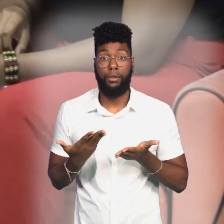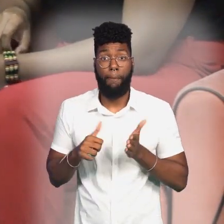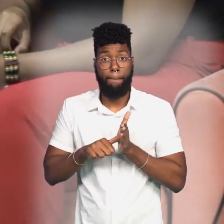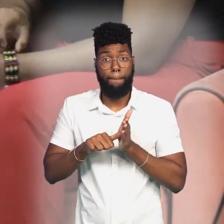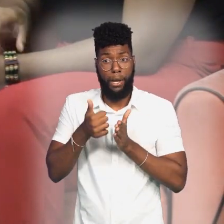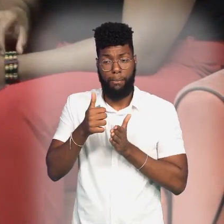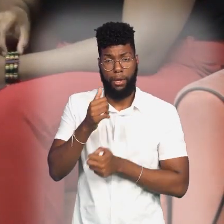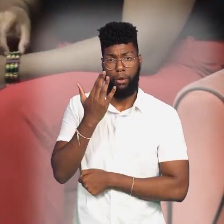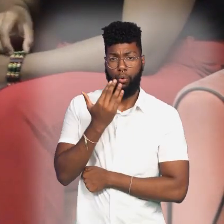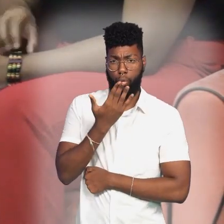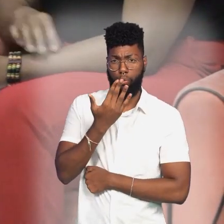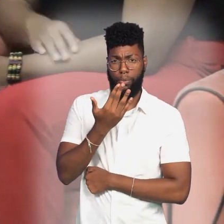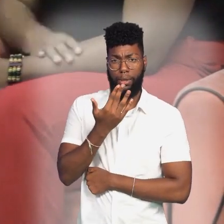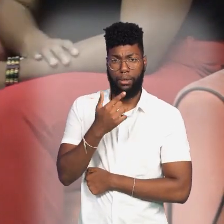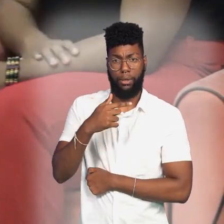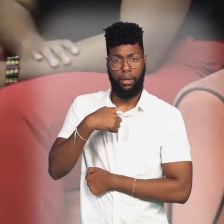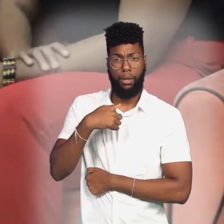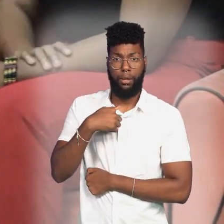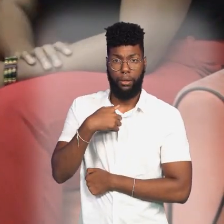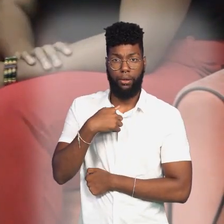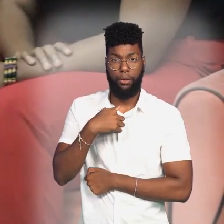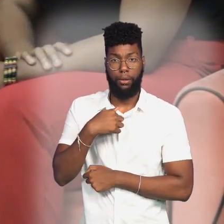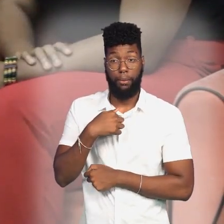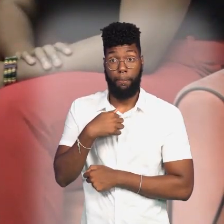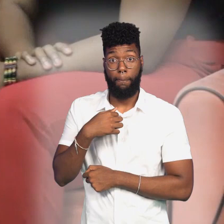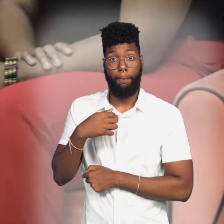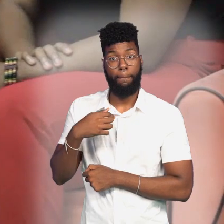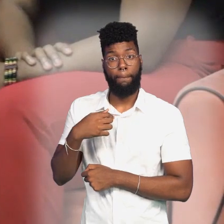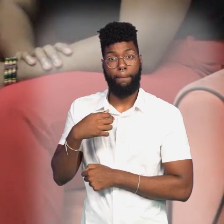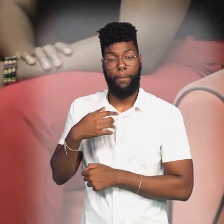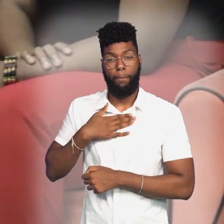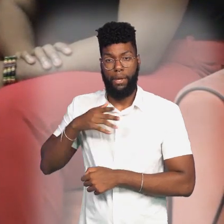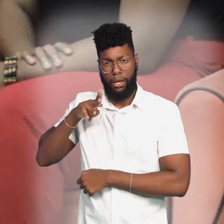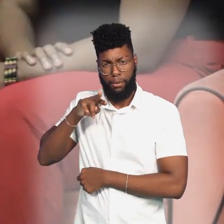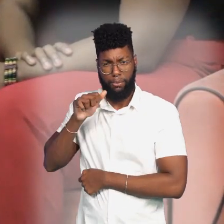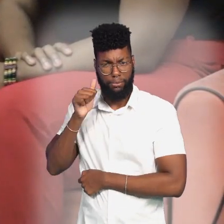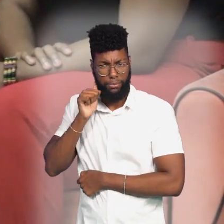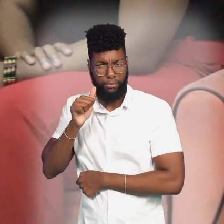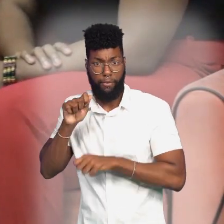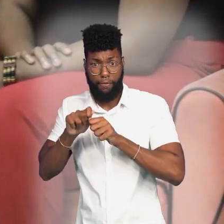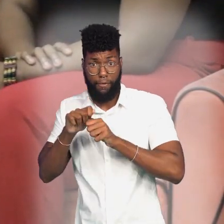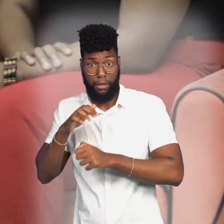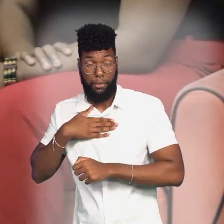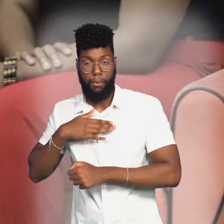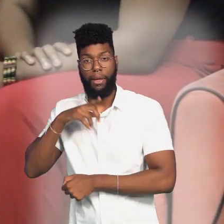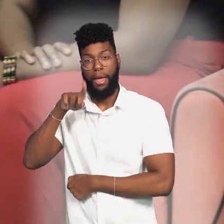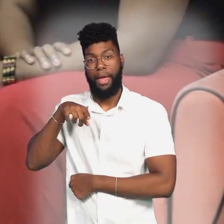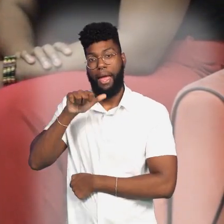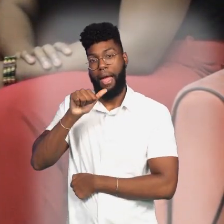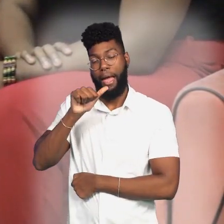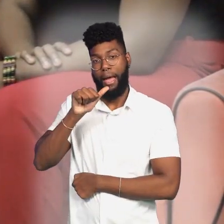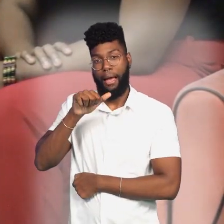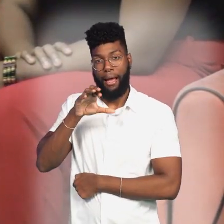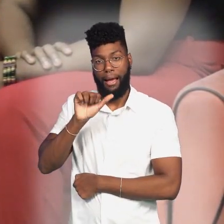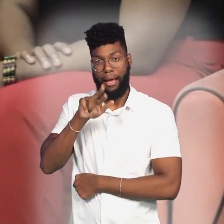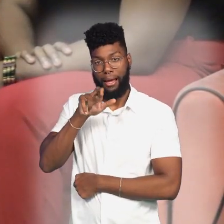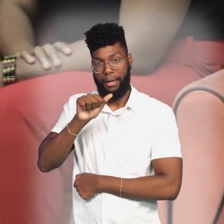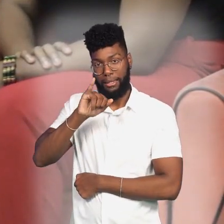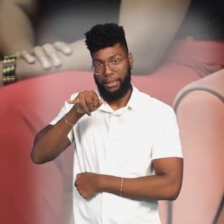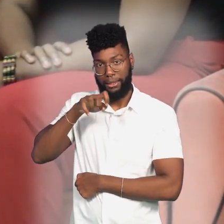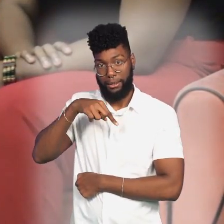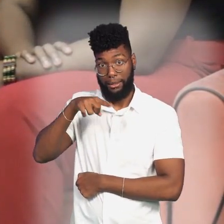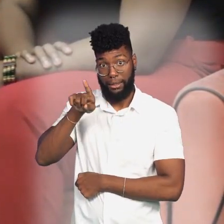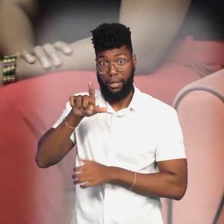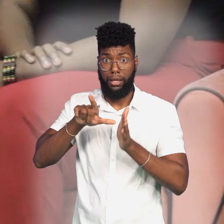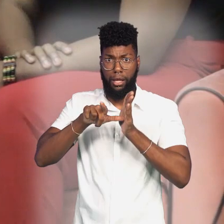primeira comida que minha irmã faz para mim é acarajé. No segundo dia,